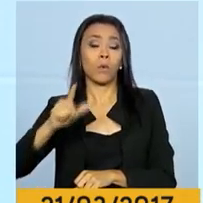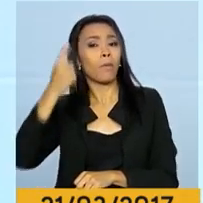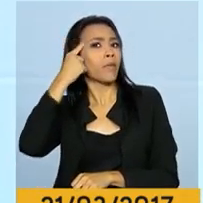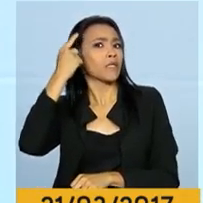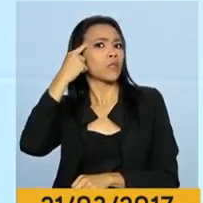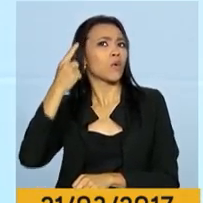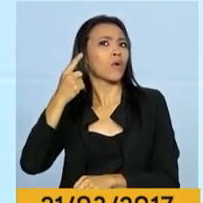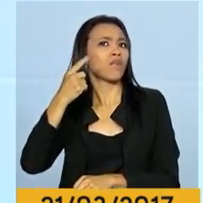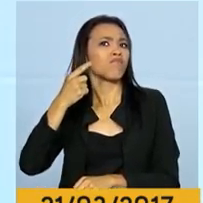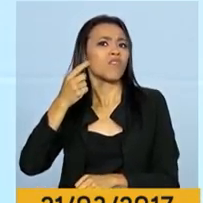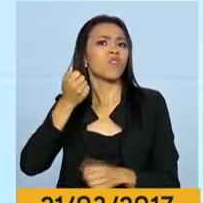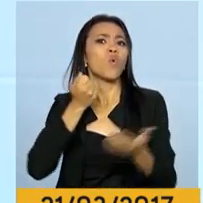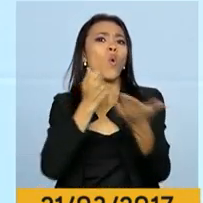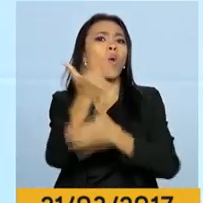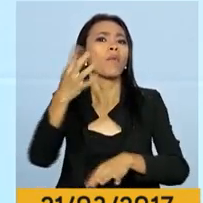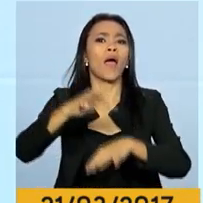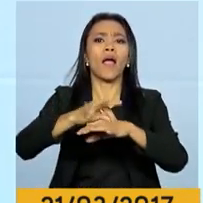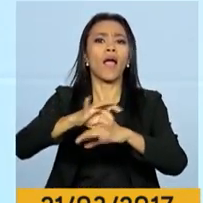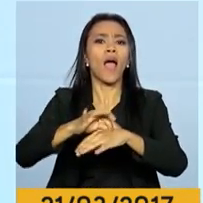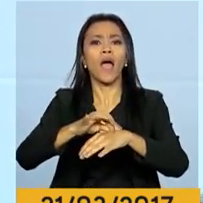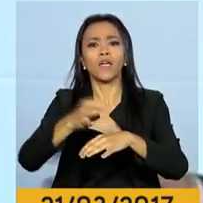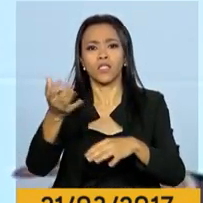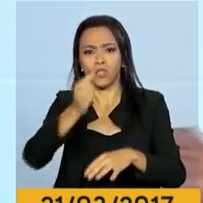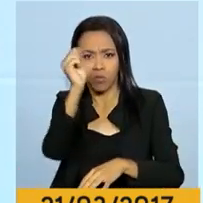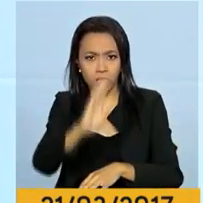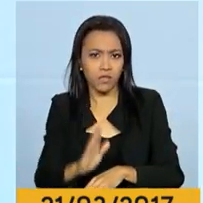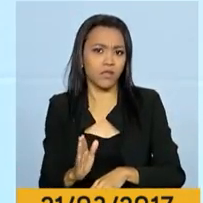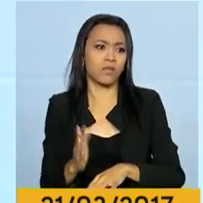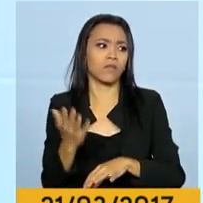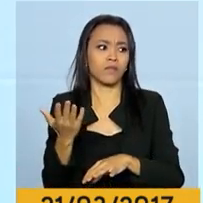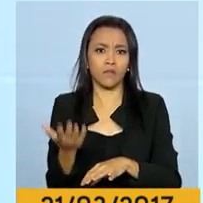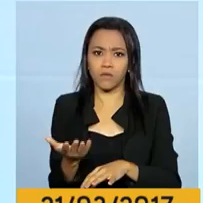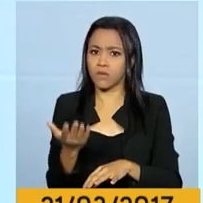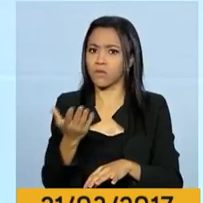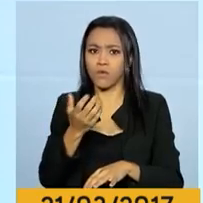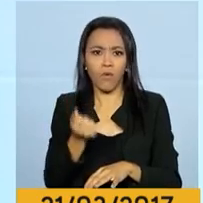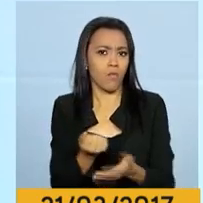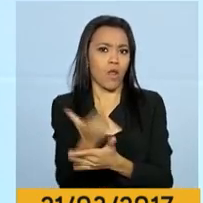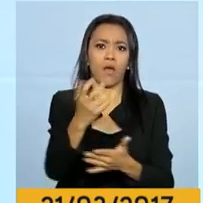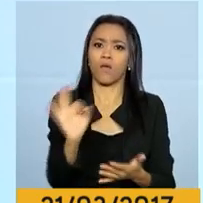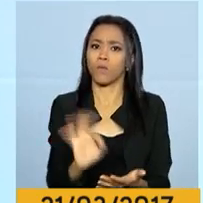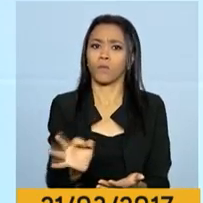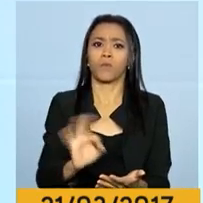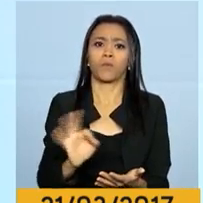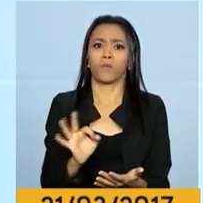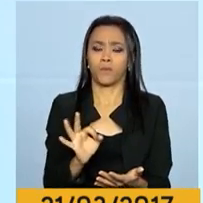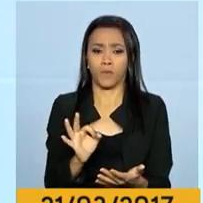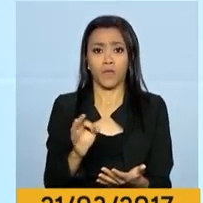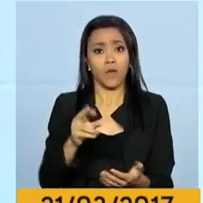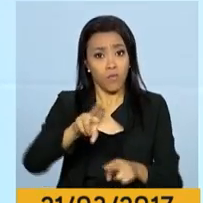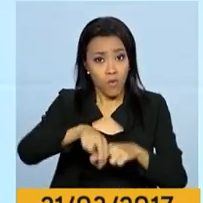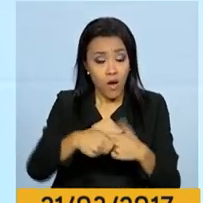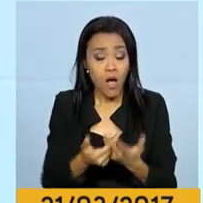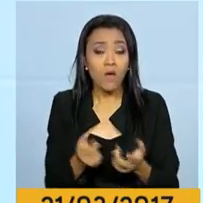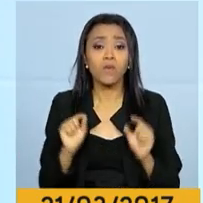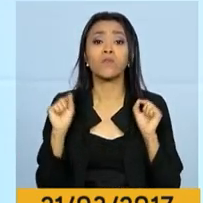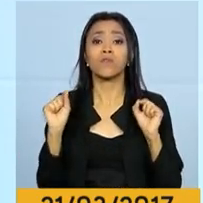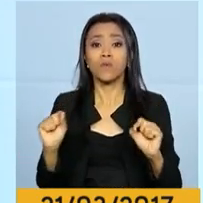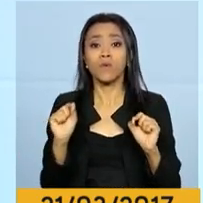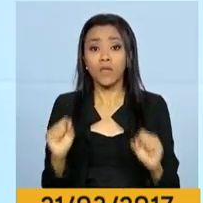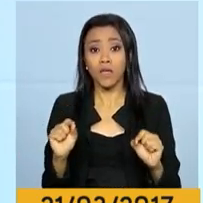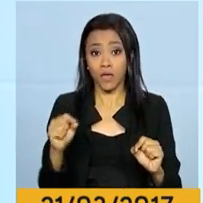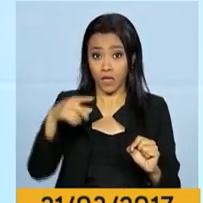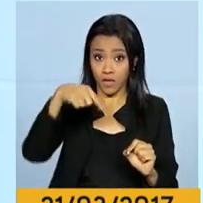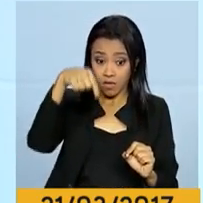pensado suspender e hoje eliminou a suspensão. Exata e precisamente, penso eu, em função da pronta resposta das